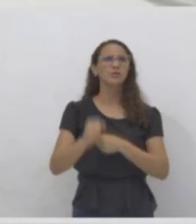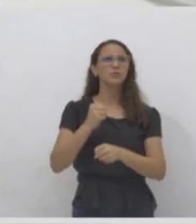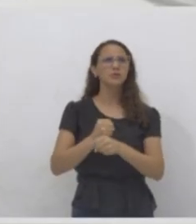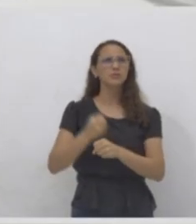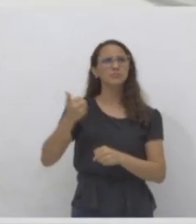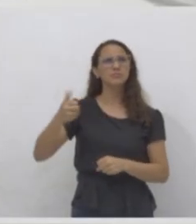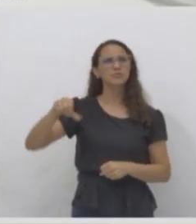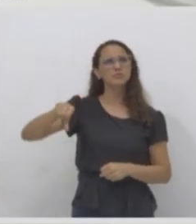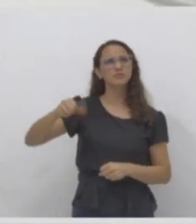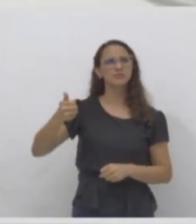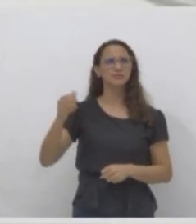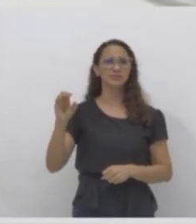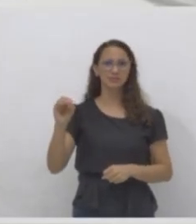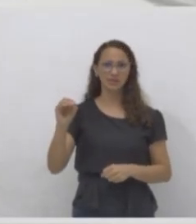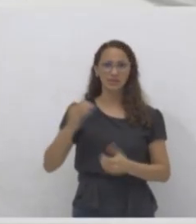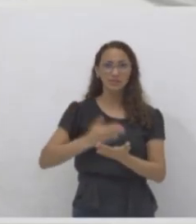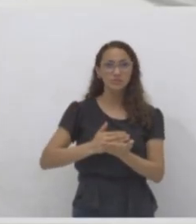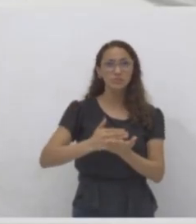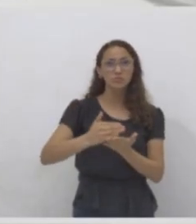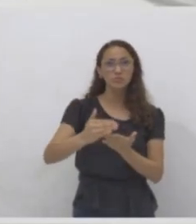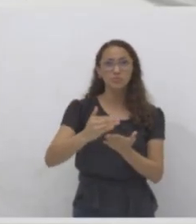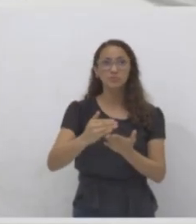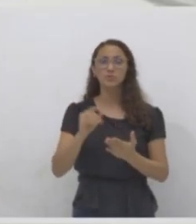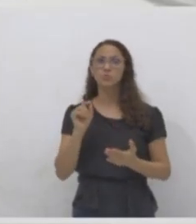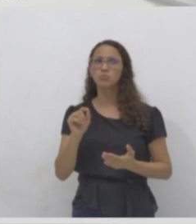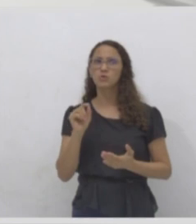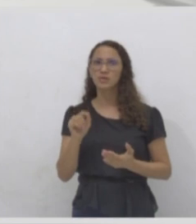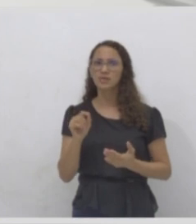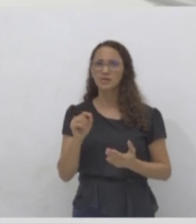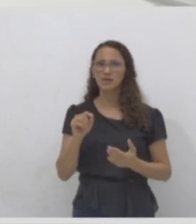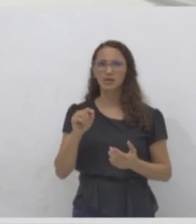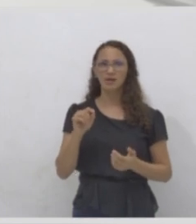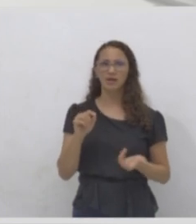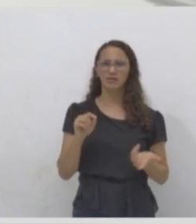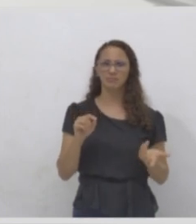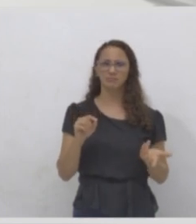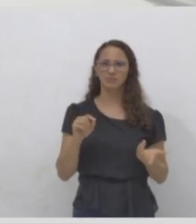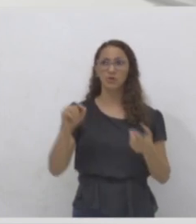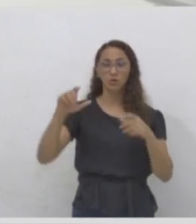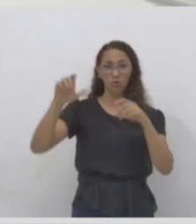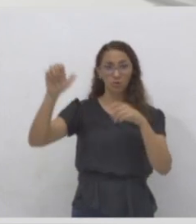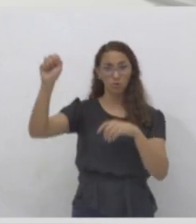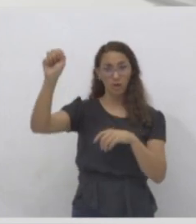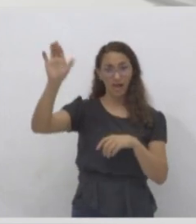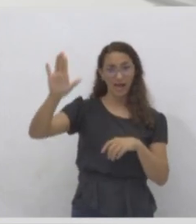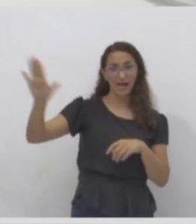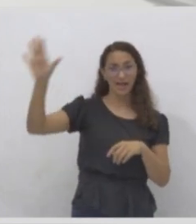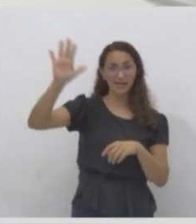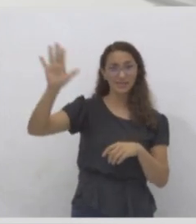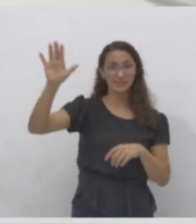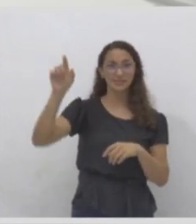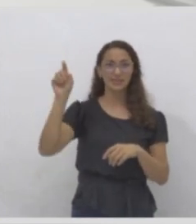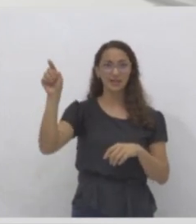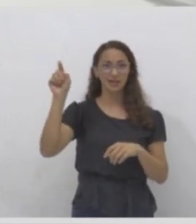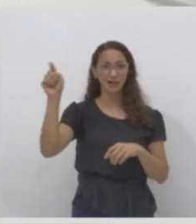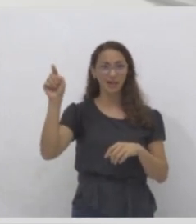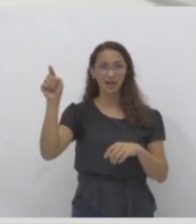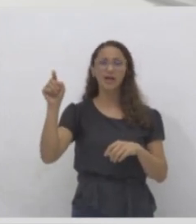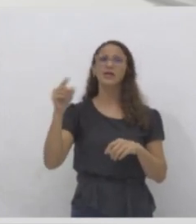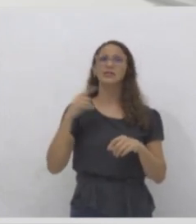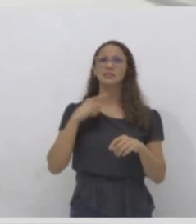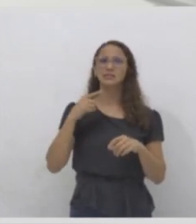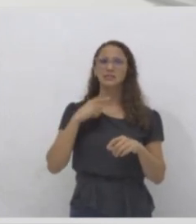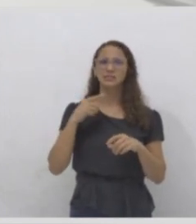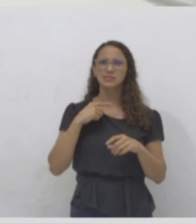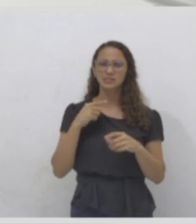início a concorrência da ávea brasiliense plantada na Ásia, utilizando sementes contrabandeadas e produzindo a custos muito